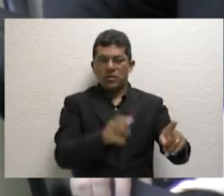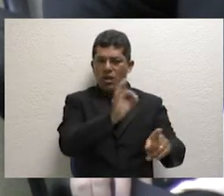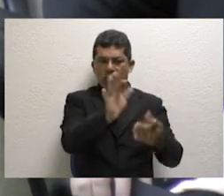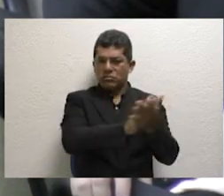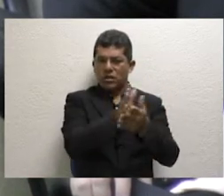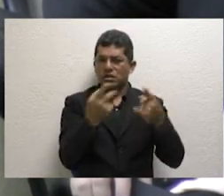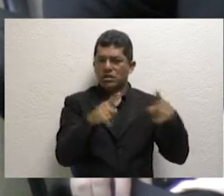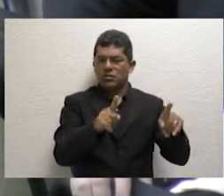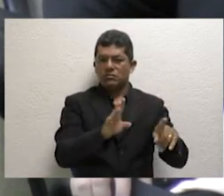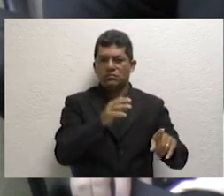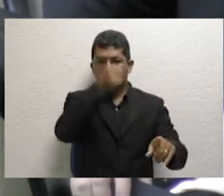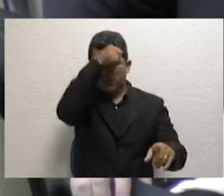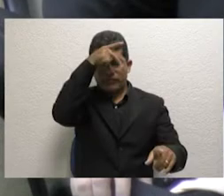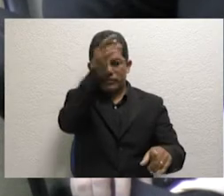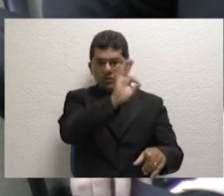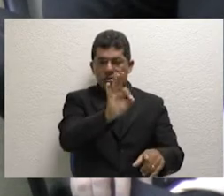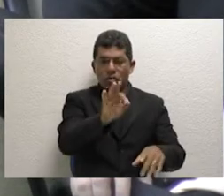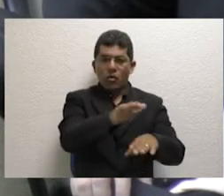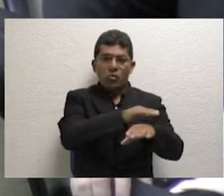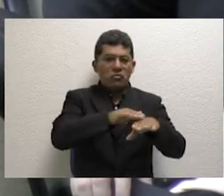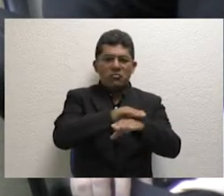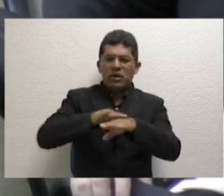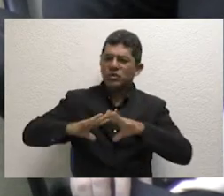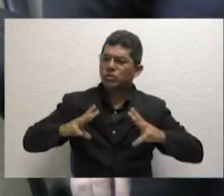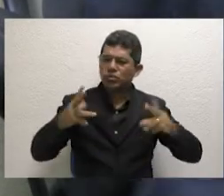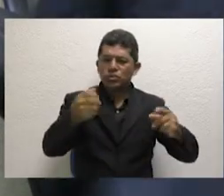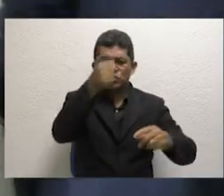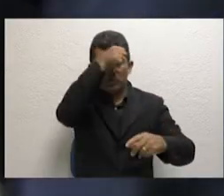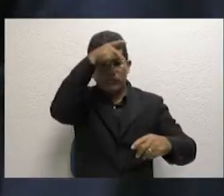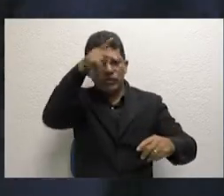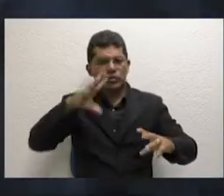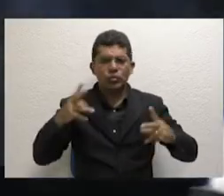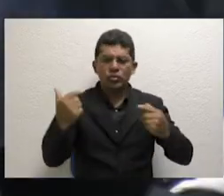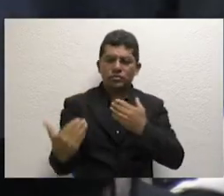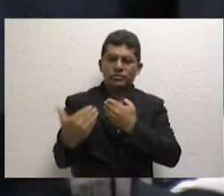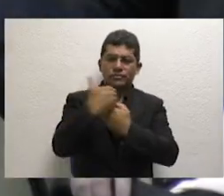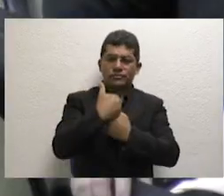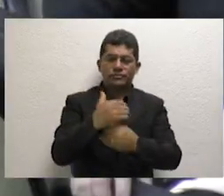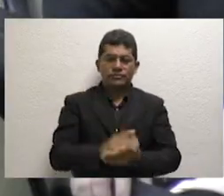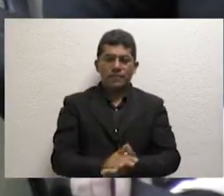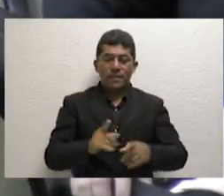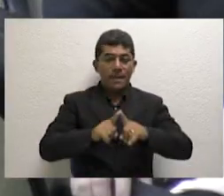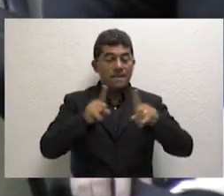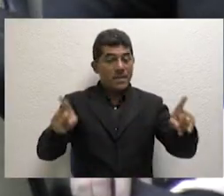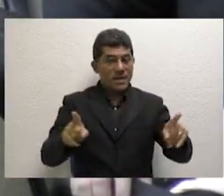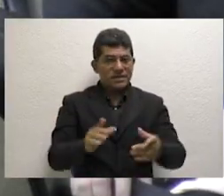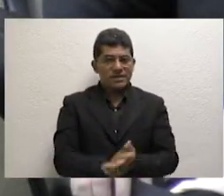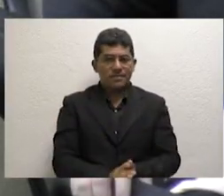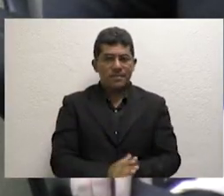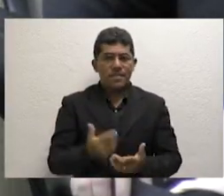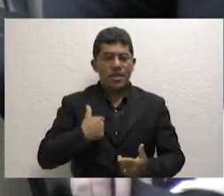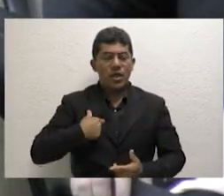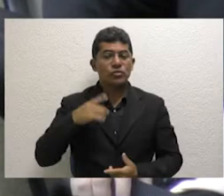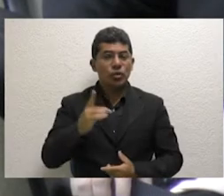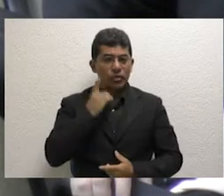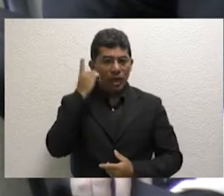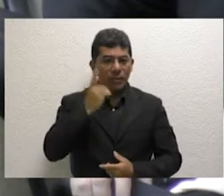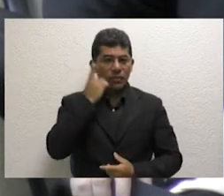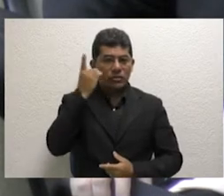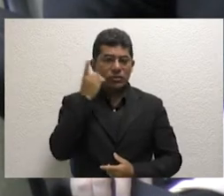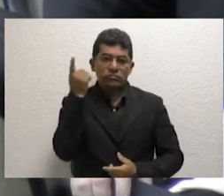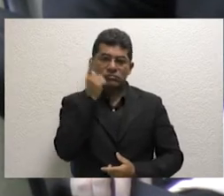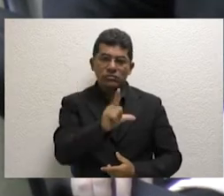absolutamente nada converso aqui com todos os prefeitos e todos que me procuram mas só que eu sou parlamentar